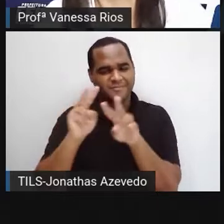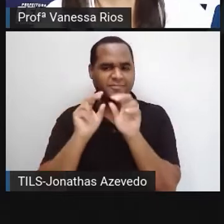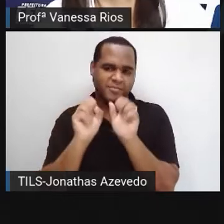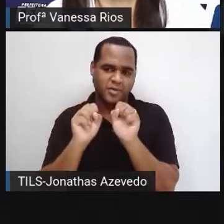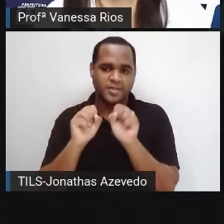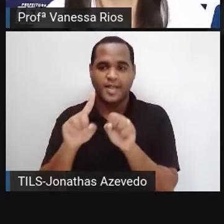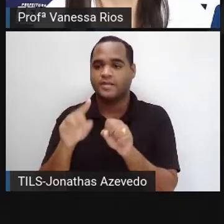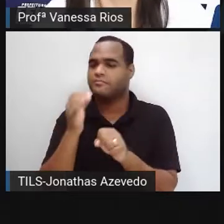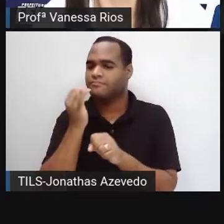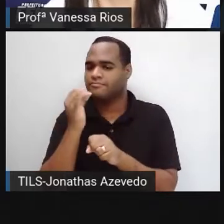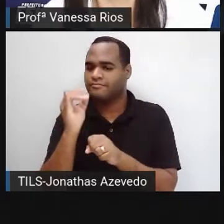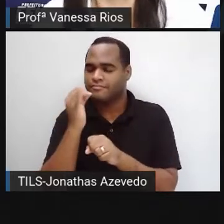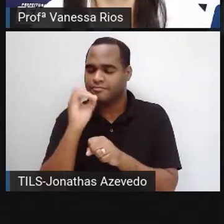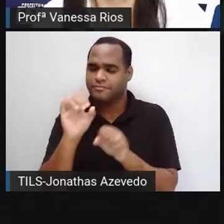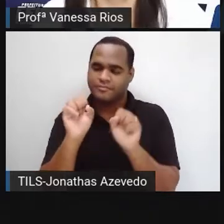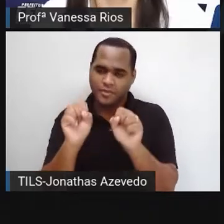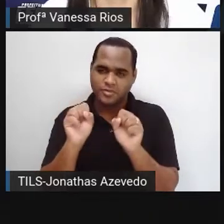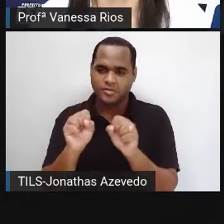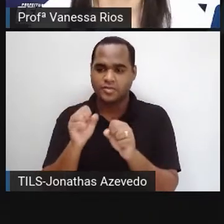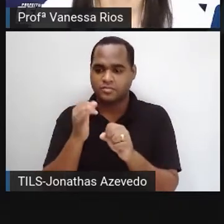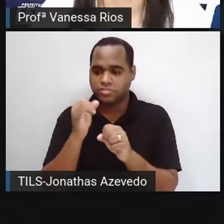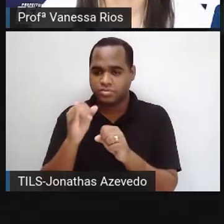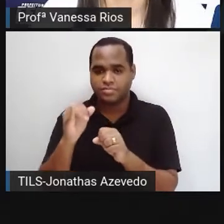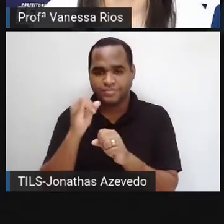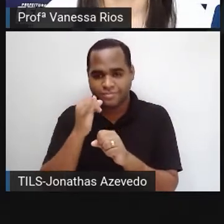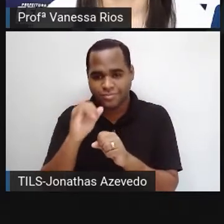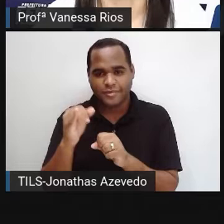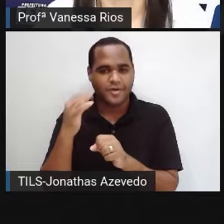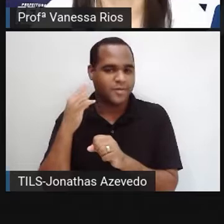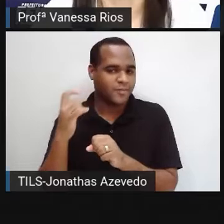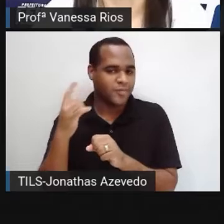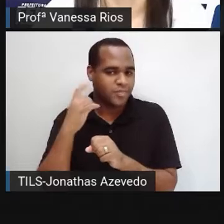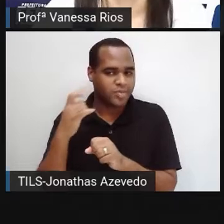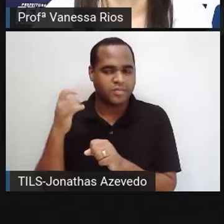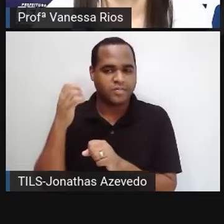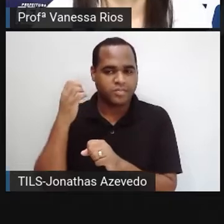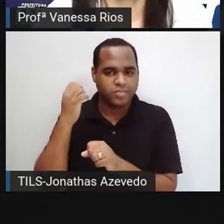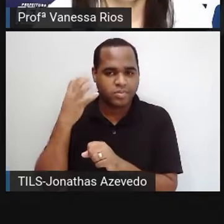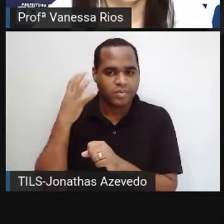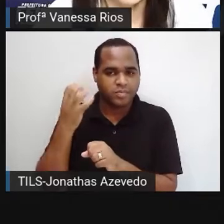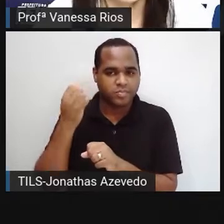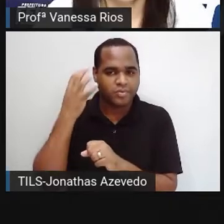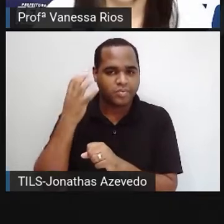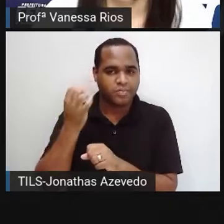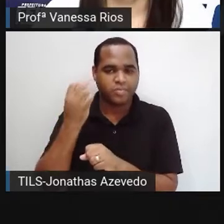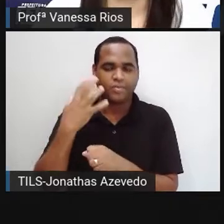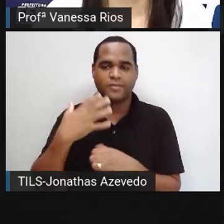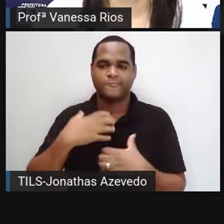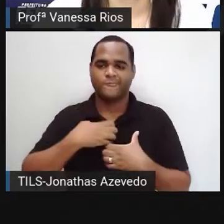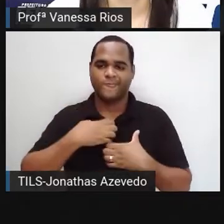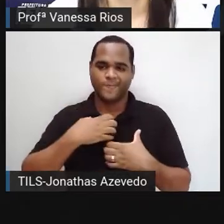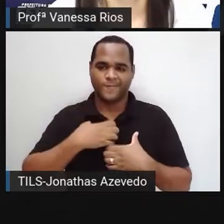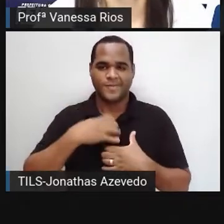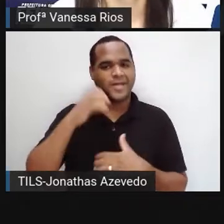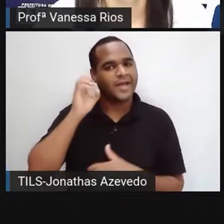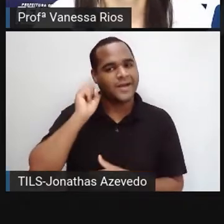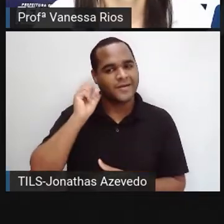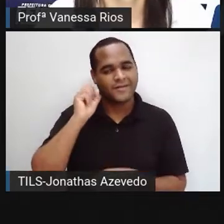essa energia, essa vibração, que é sentida, não é? Que é ouvida.